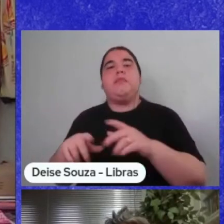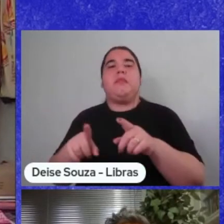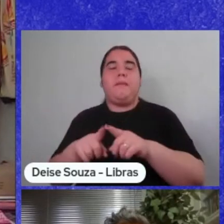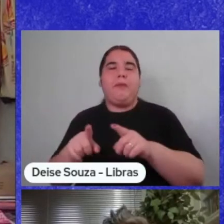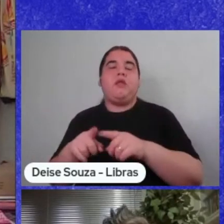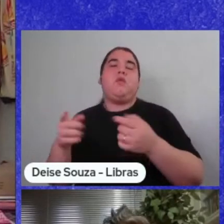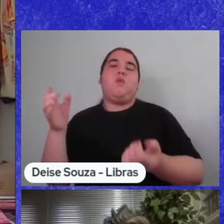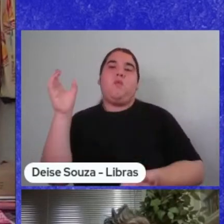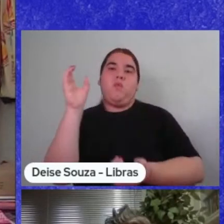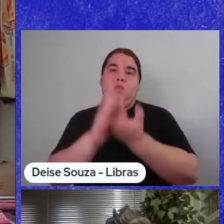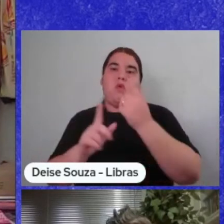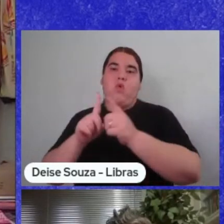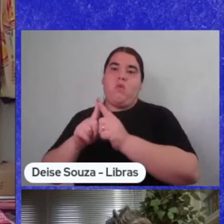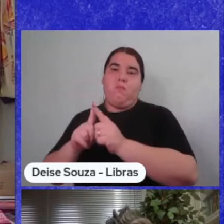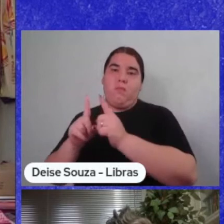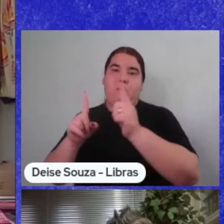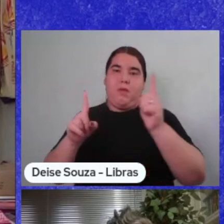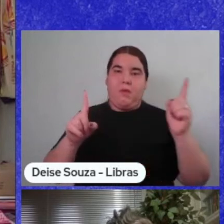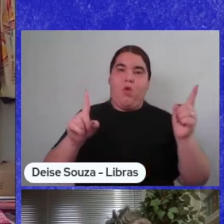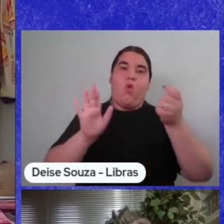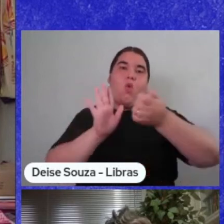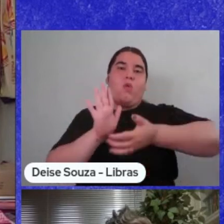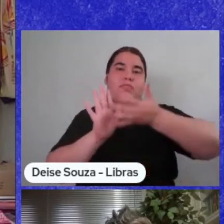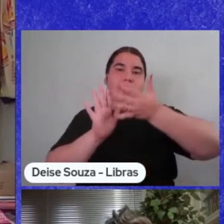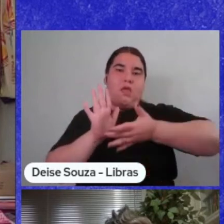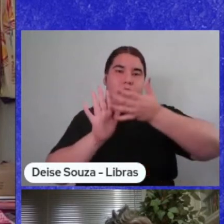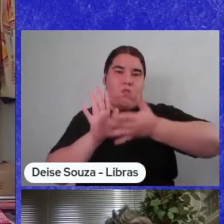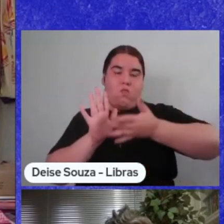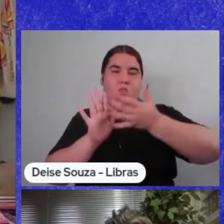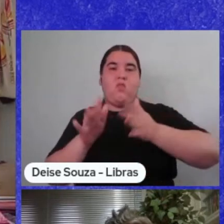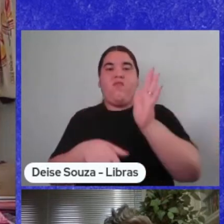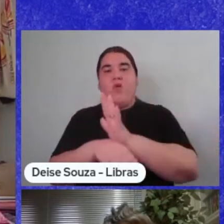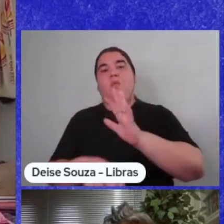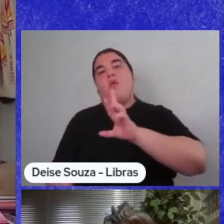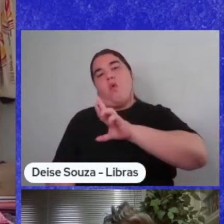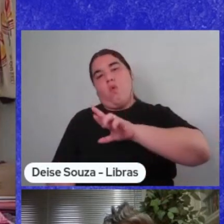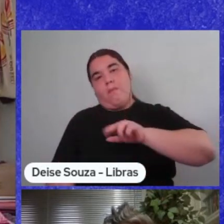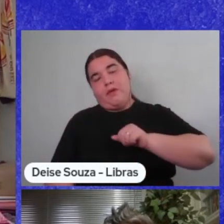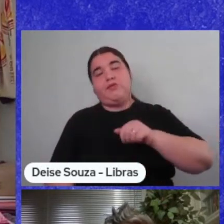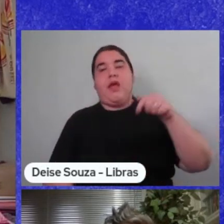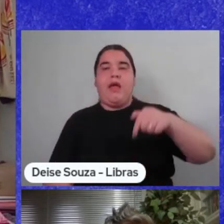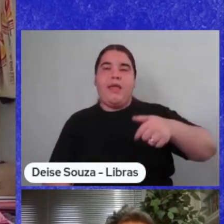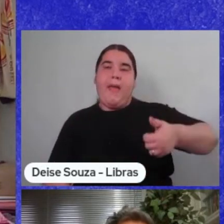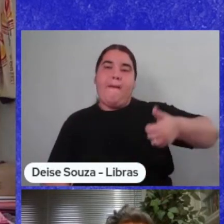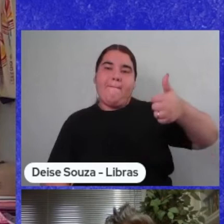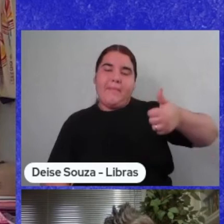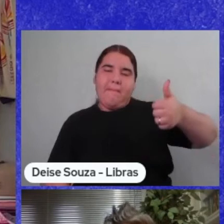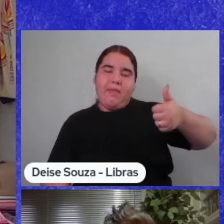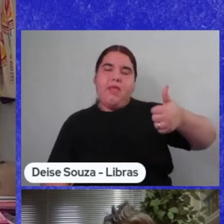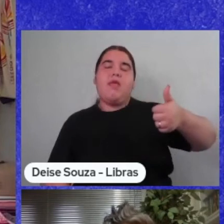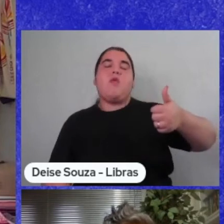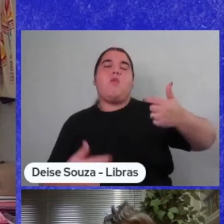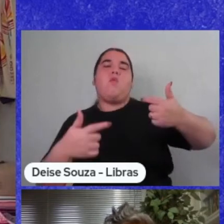Românticos, e queria agradecer de verdade por estar aqui, assim, tá sendo a nossa primeira exibição de 2022, a